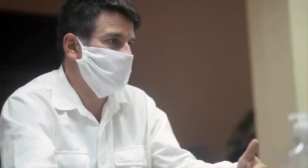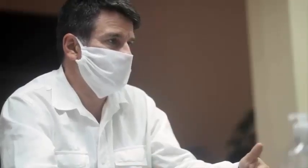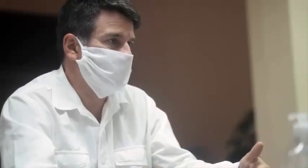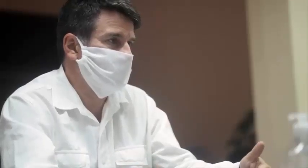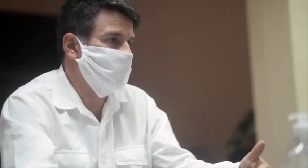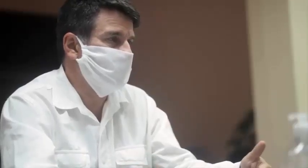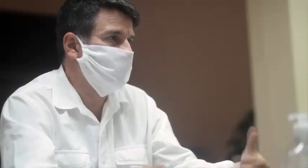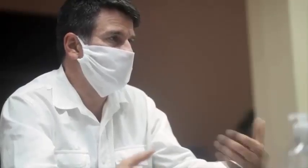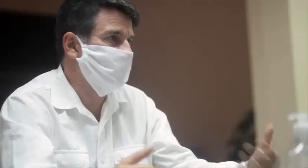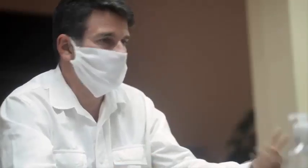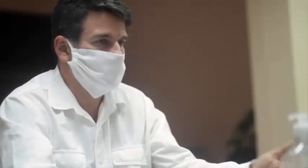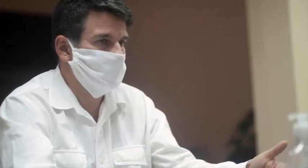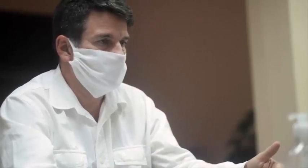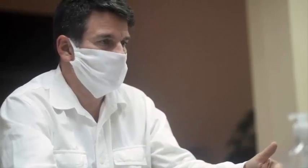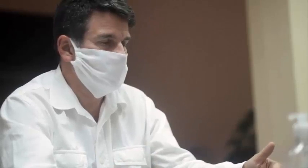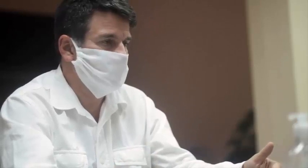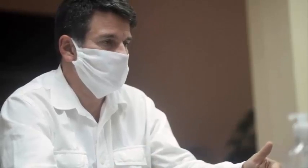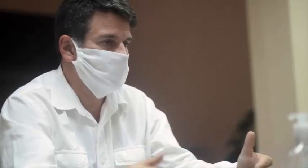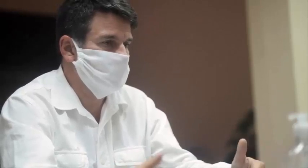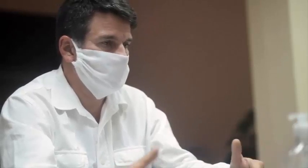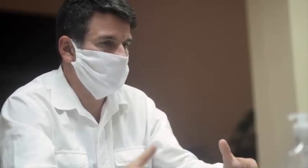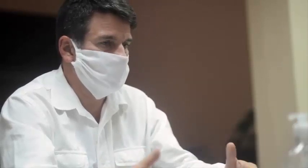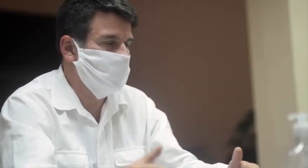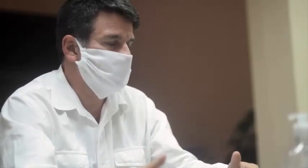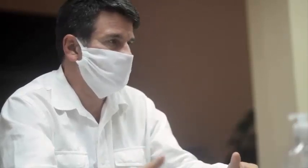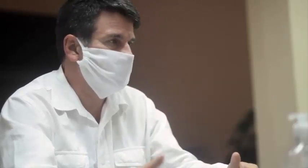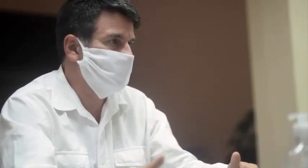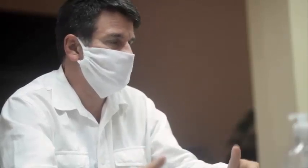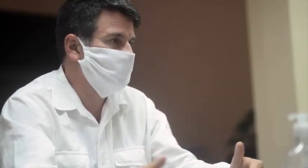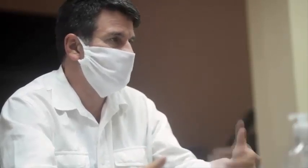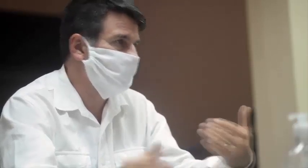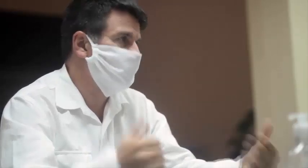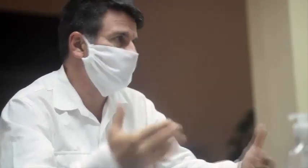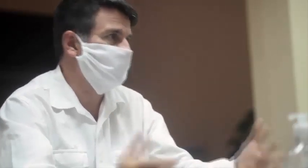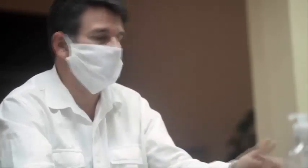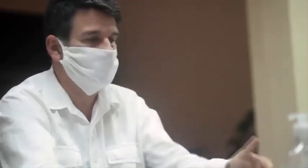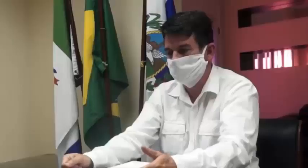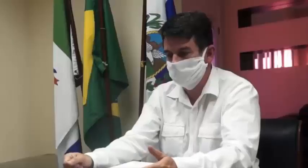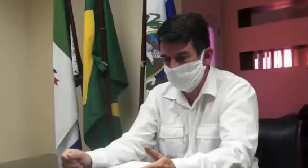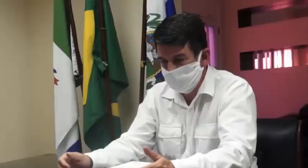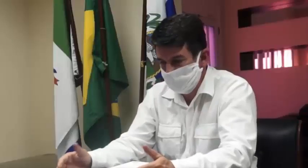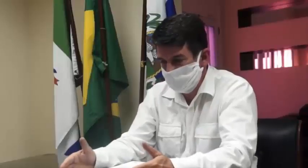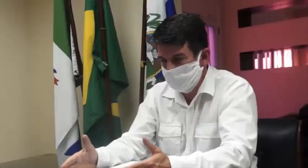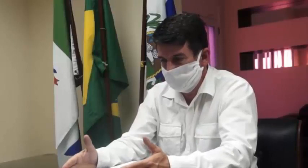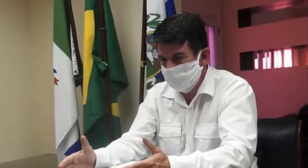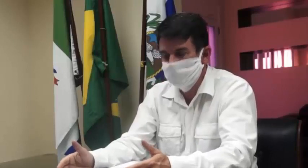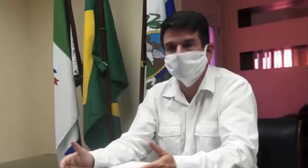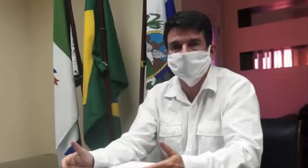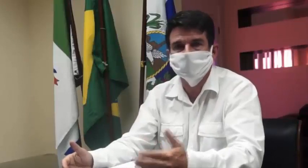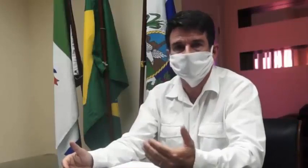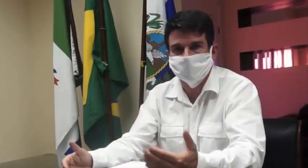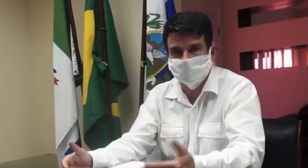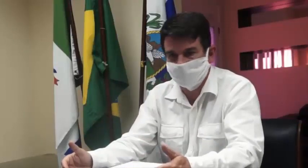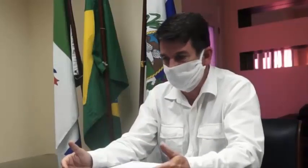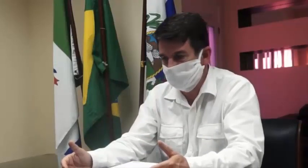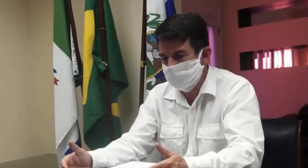para prevenir que as pessoas adquirissem essas doenças no período de coronavírus, nós